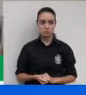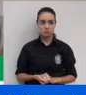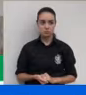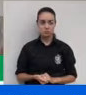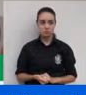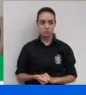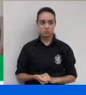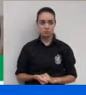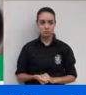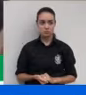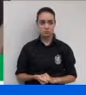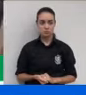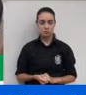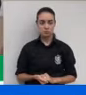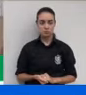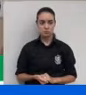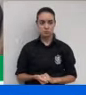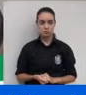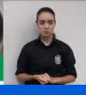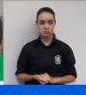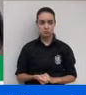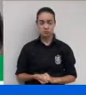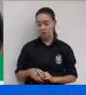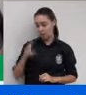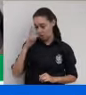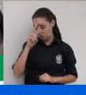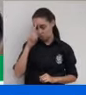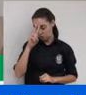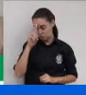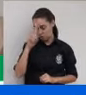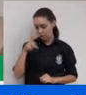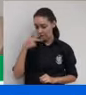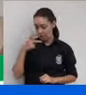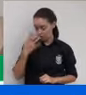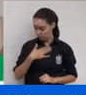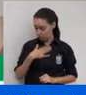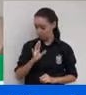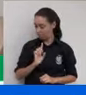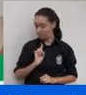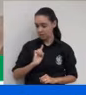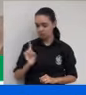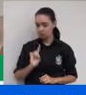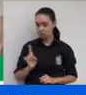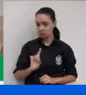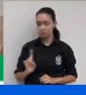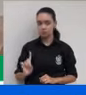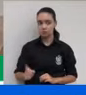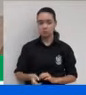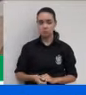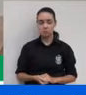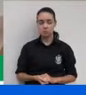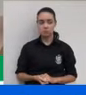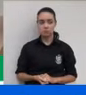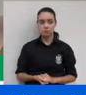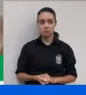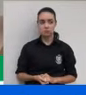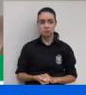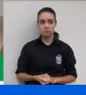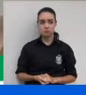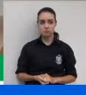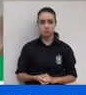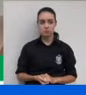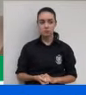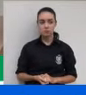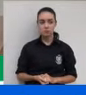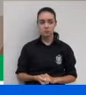não nem eu a hisa l diz quei eu não fi eu que rompi aqui testemunha que eu chamei dentro do meu